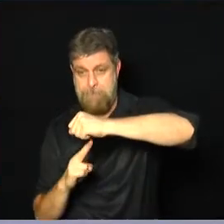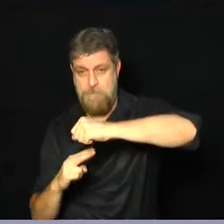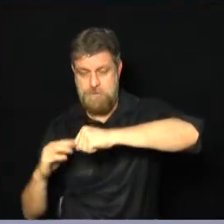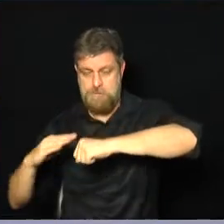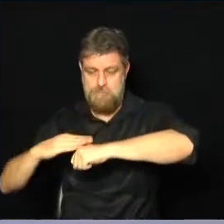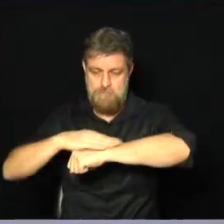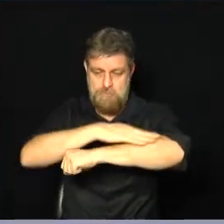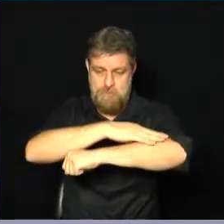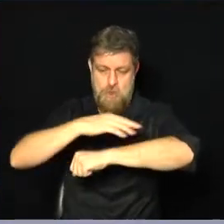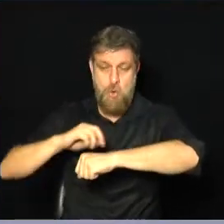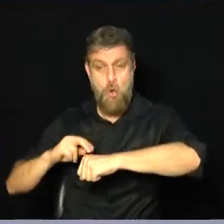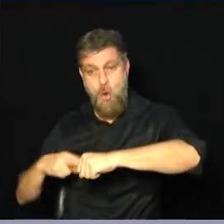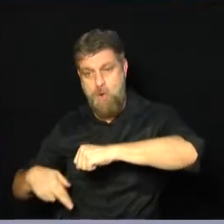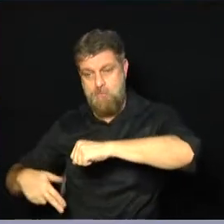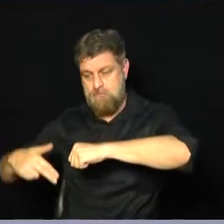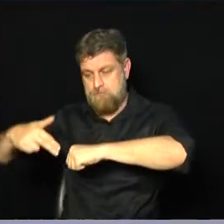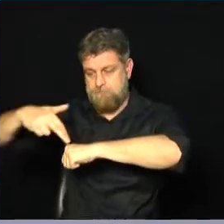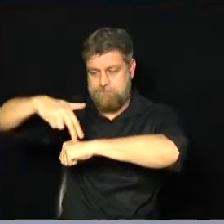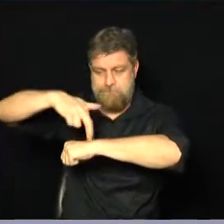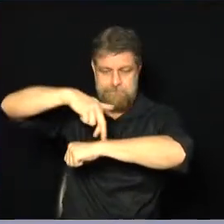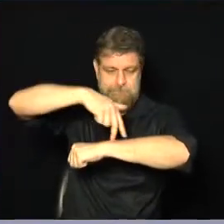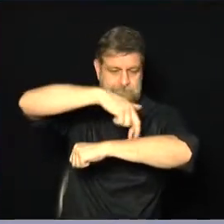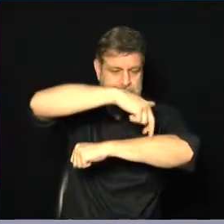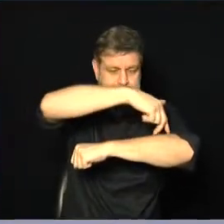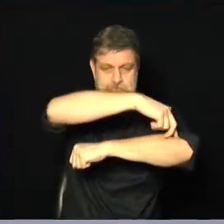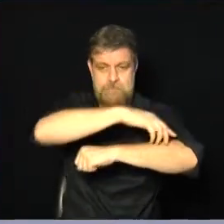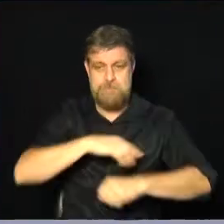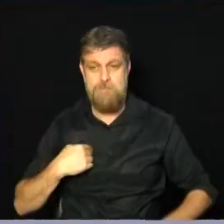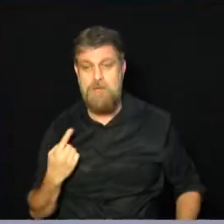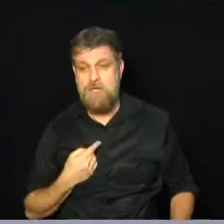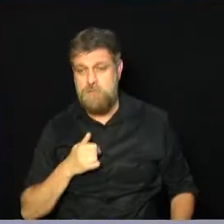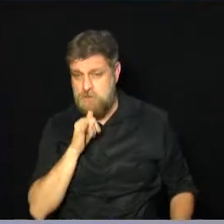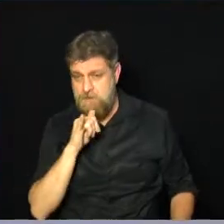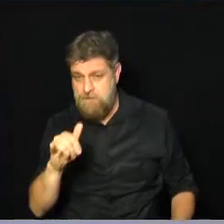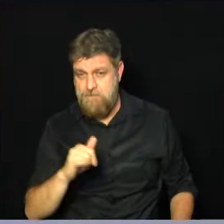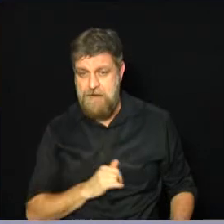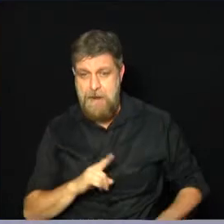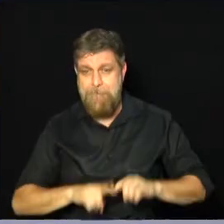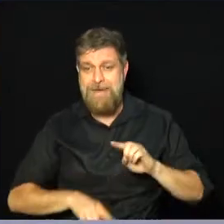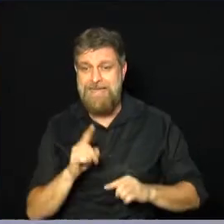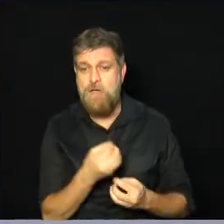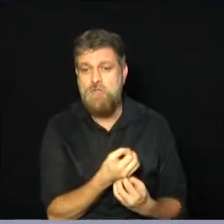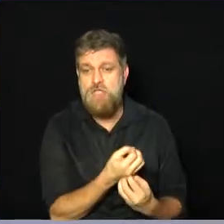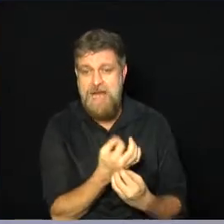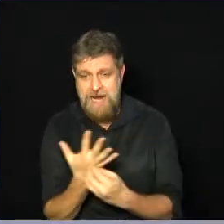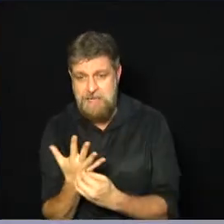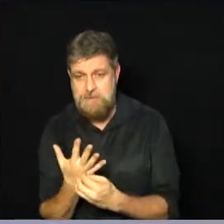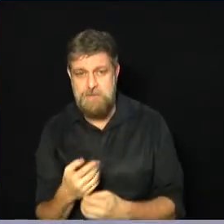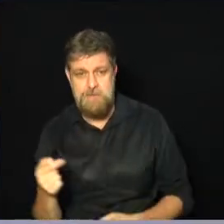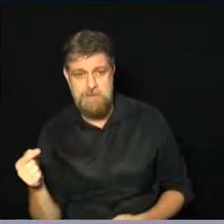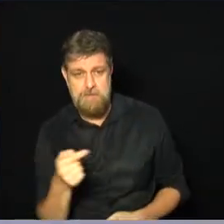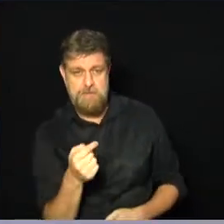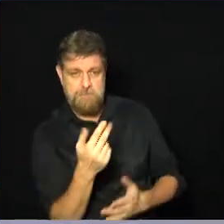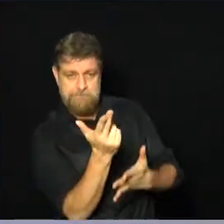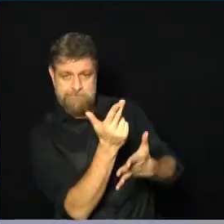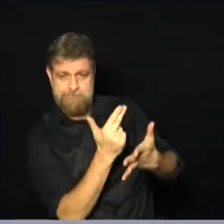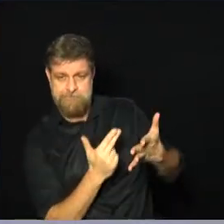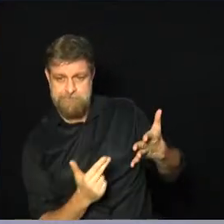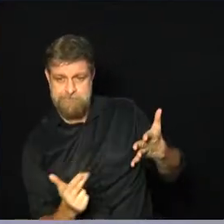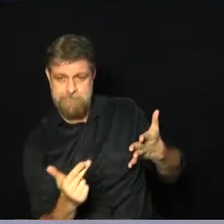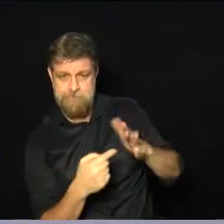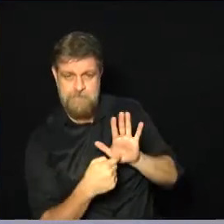isso que a gente chama de obra de arte. Muito bem. Aí tem um desenho esquemático dos corredores, os diversos